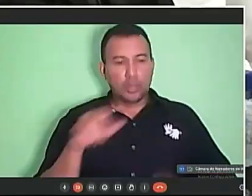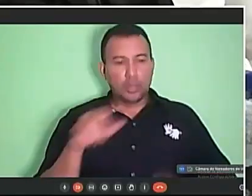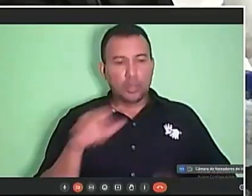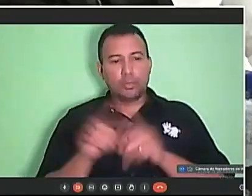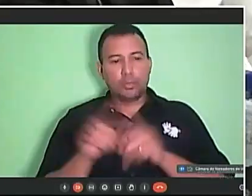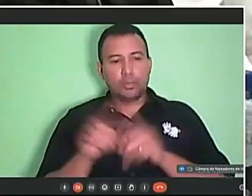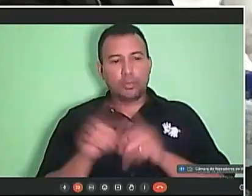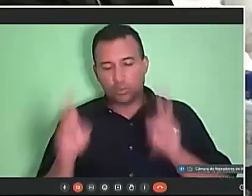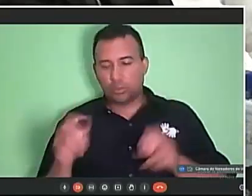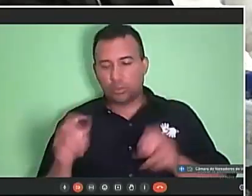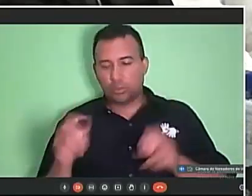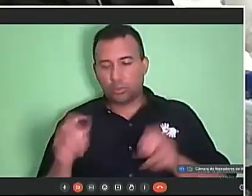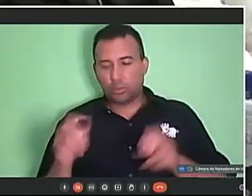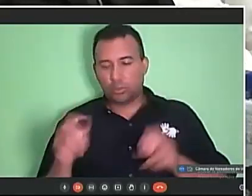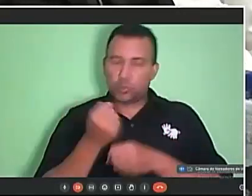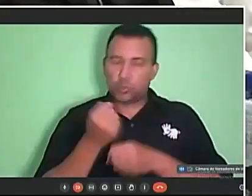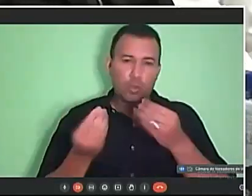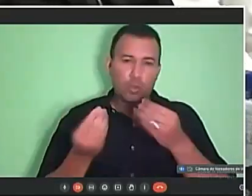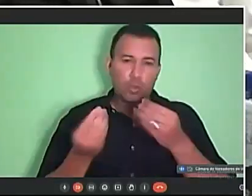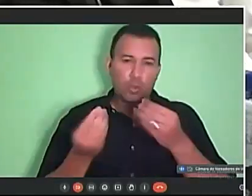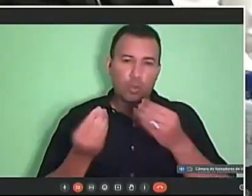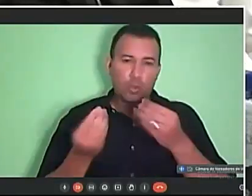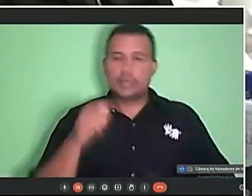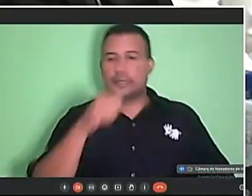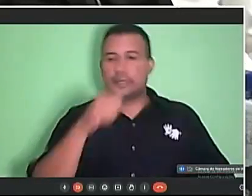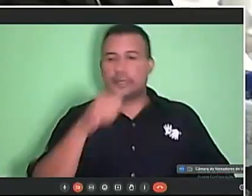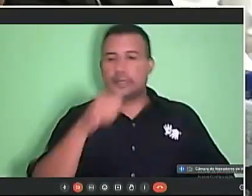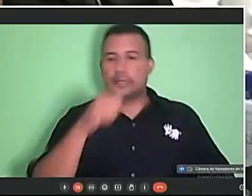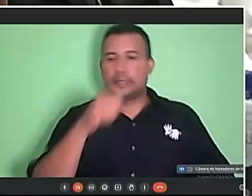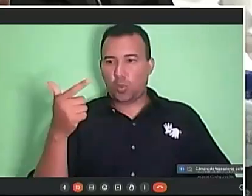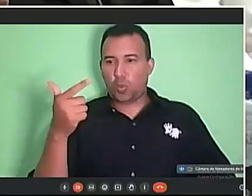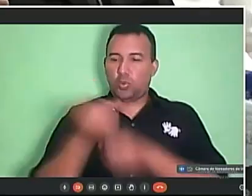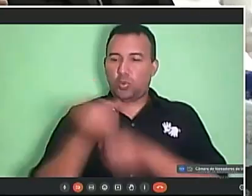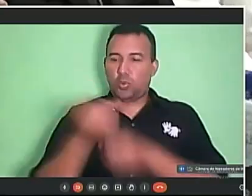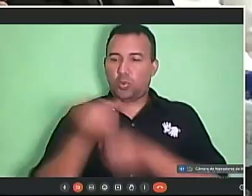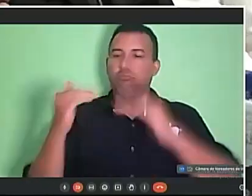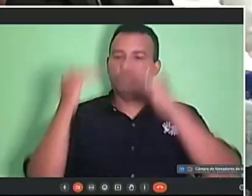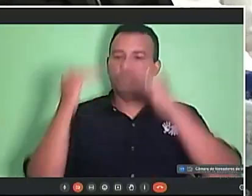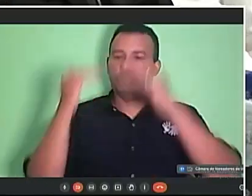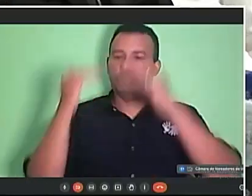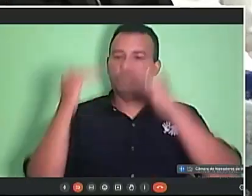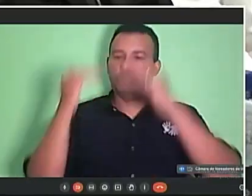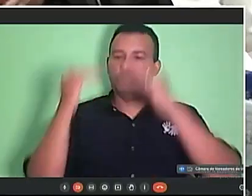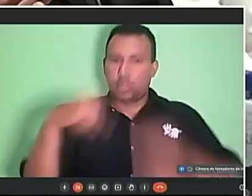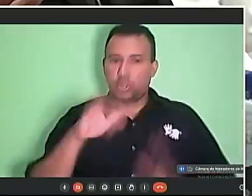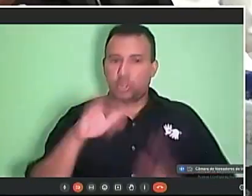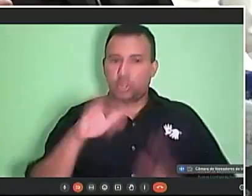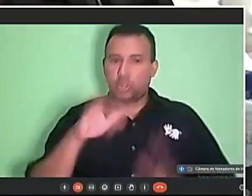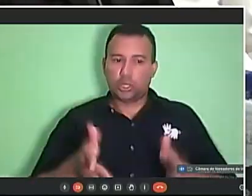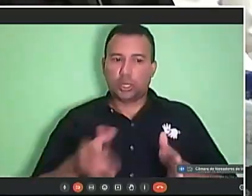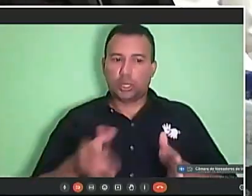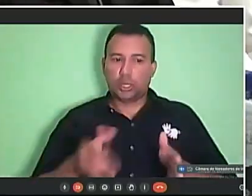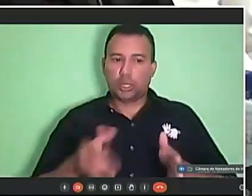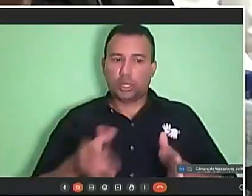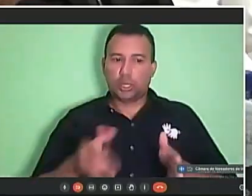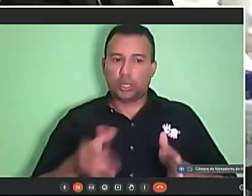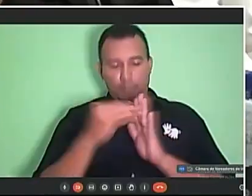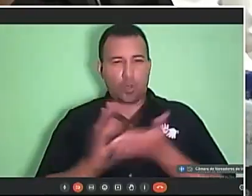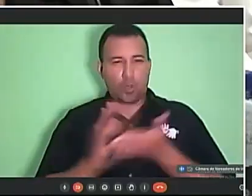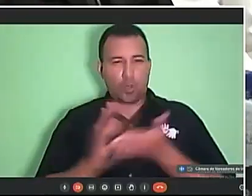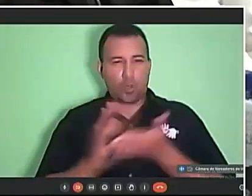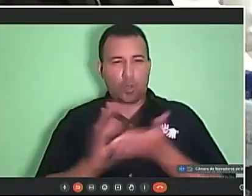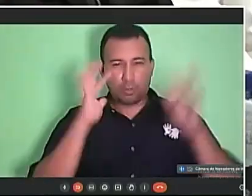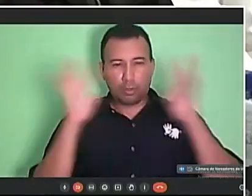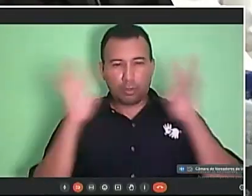edificações com o segundo piso. No nosso plano diretor já contempla essa situação. Até houve alguns questionamentos de algumas cotas e